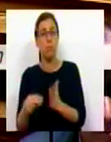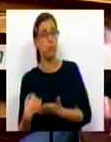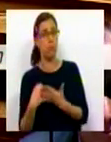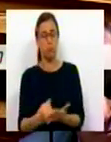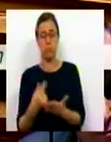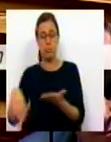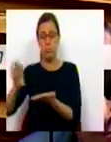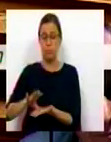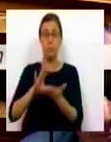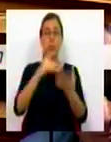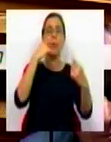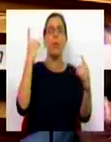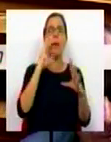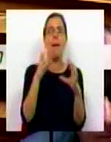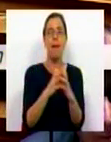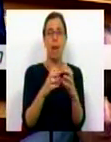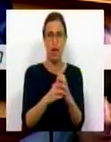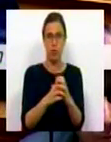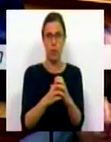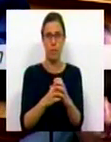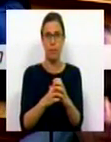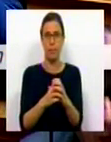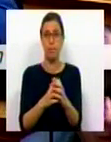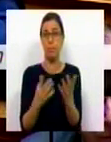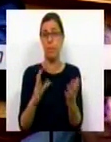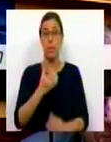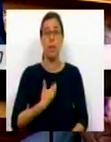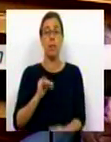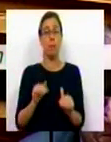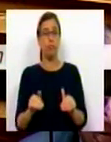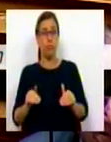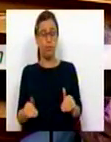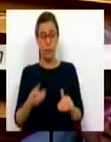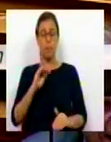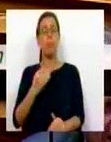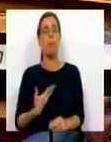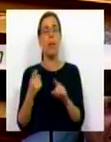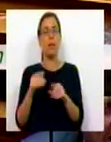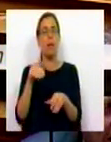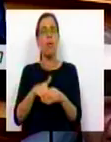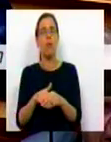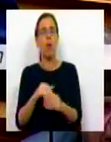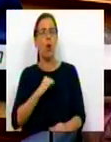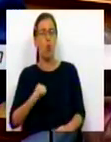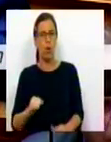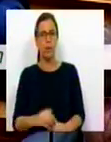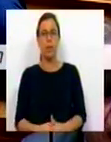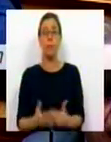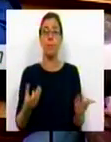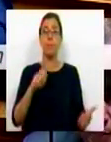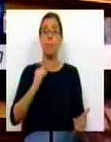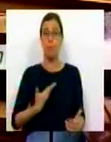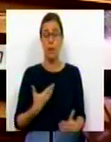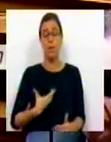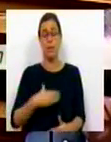apoia a recapitalização pública da Caixa Geral de Depósitos. CDS absteve-se, PSD votou contra. PSD